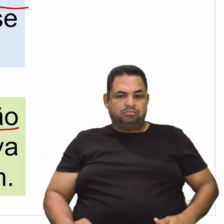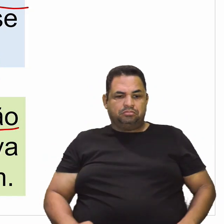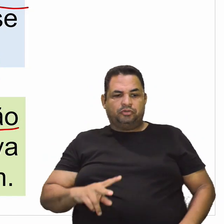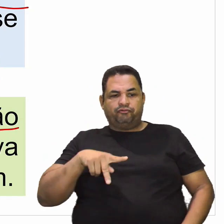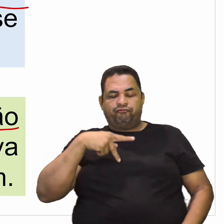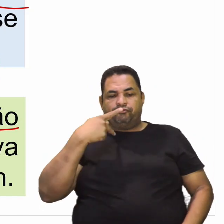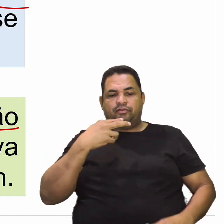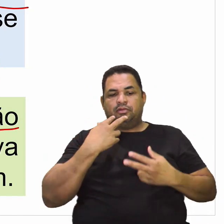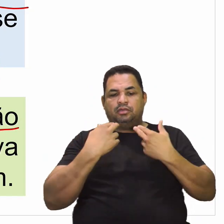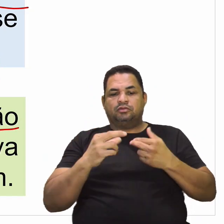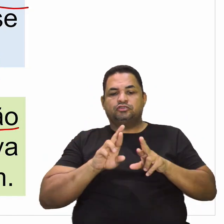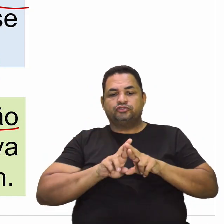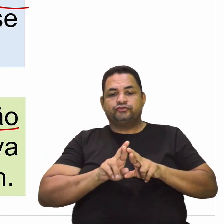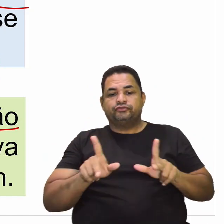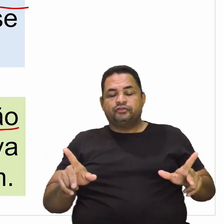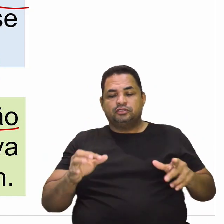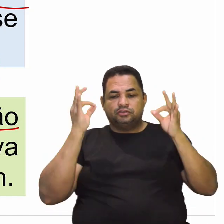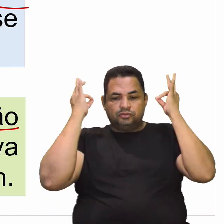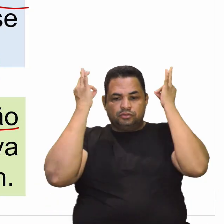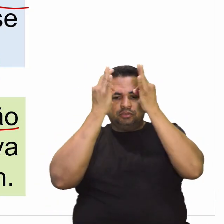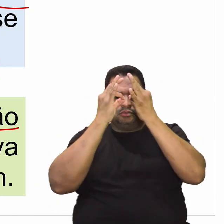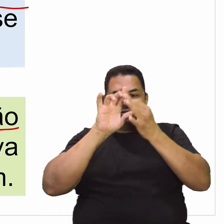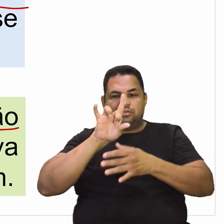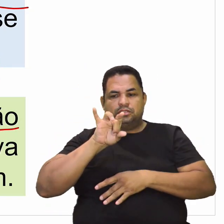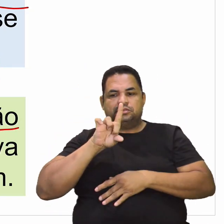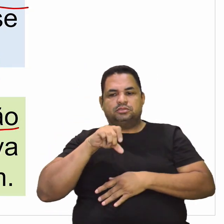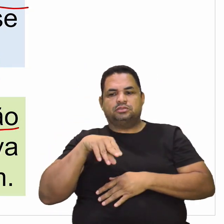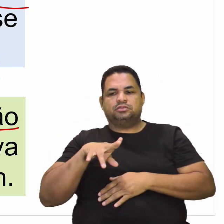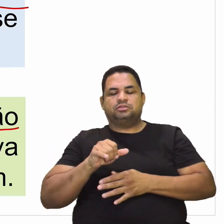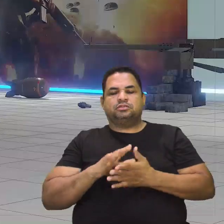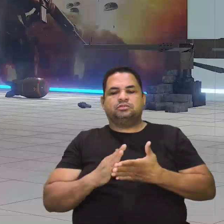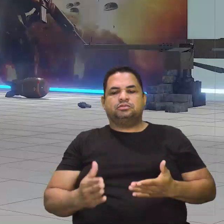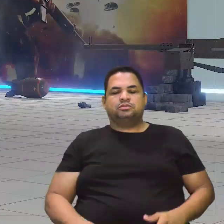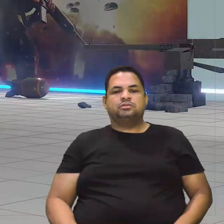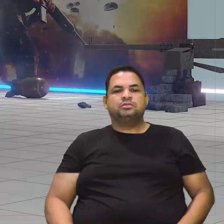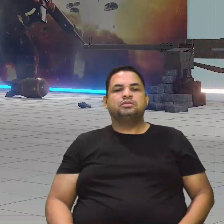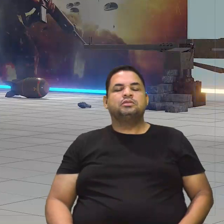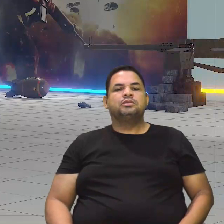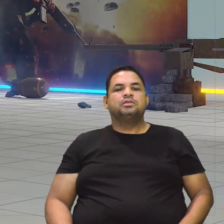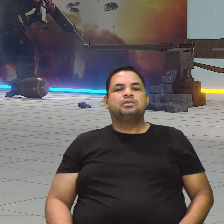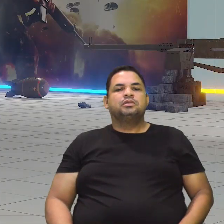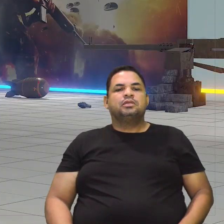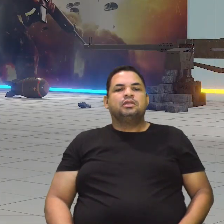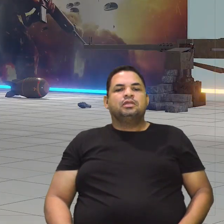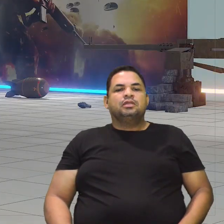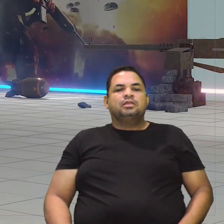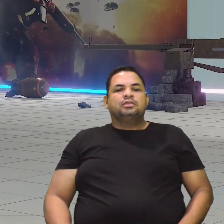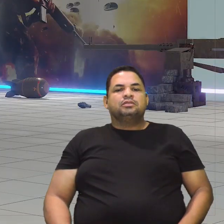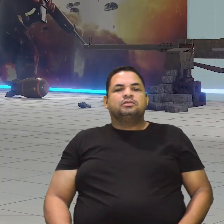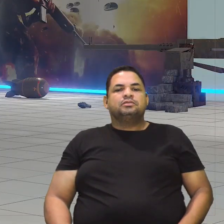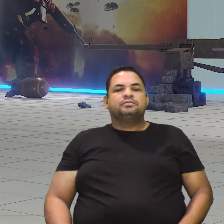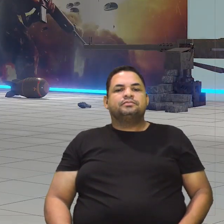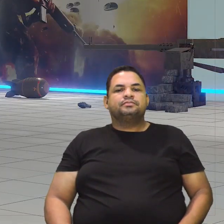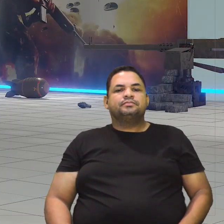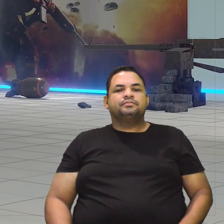grego e também do latim. Foca aqui em mim, aluno. Vem para mim aqui, ó. Pode